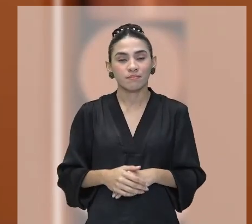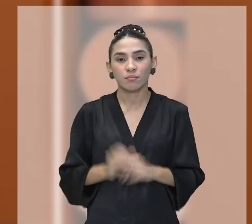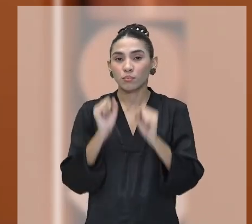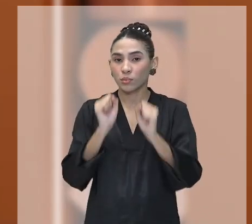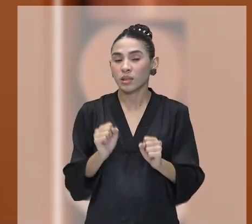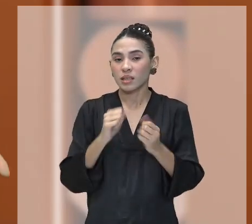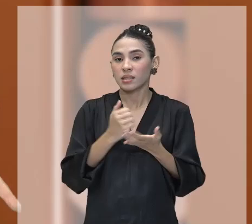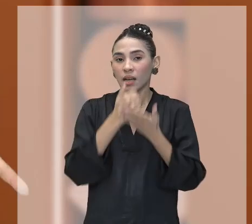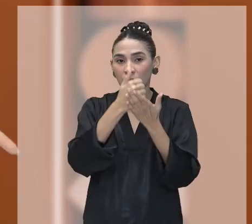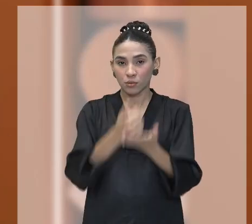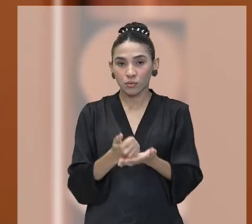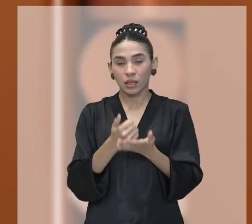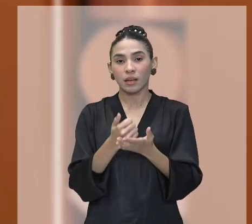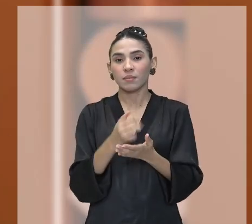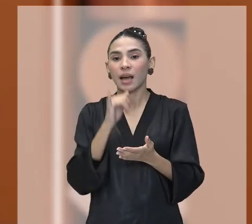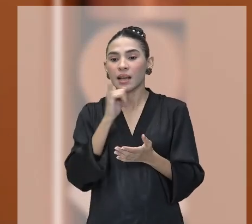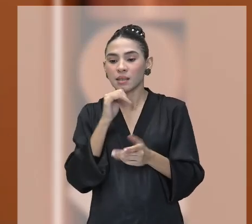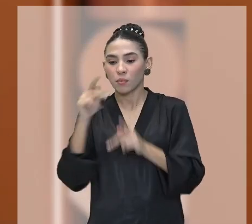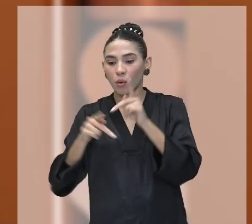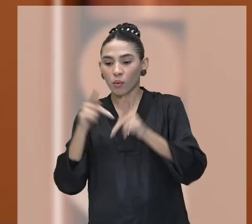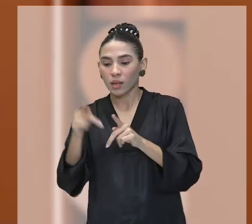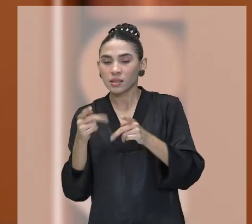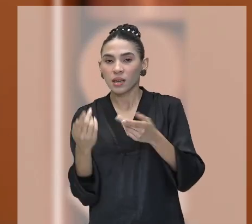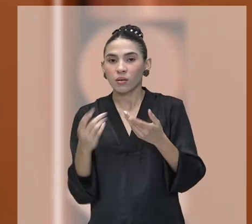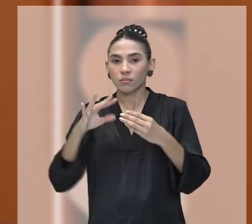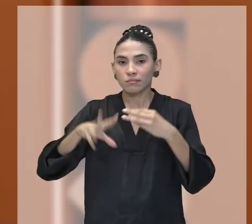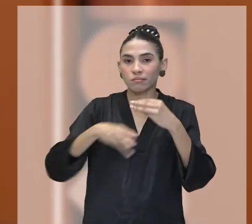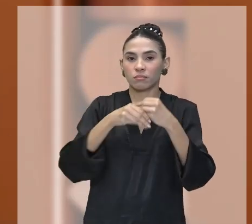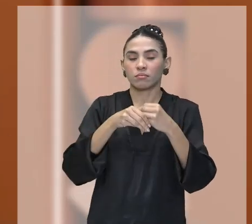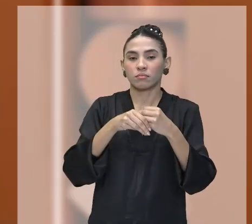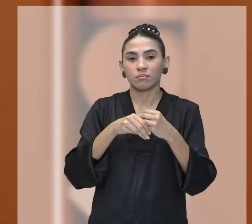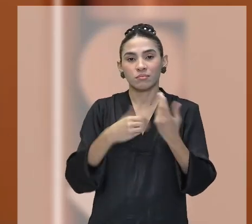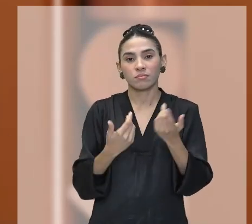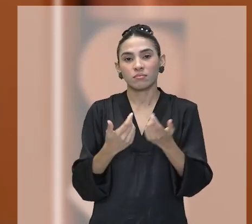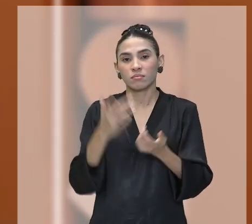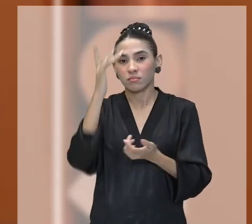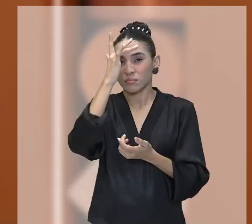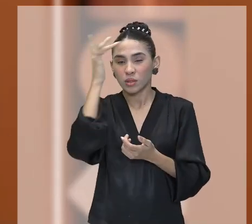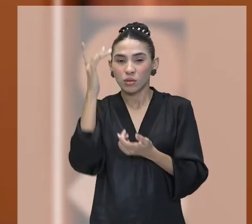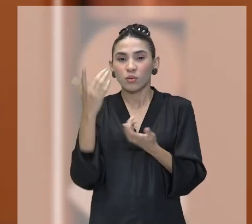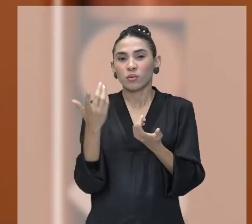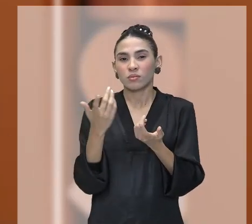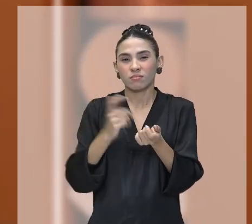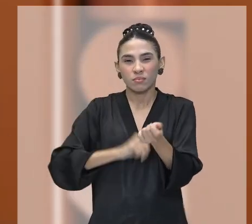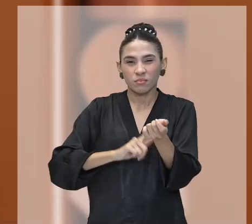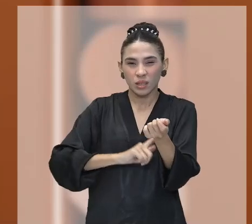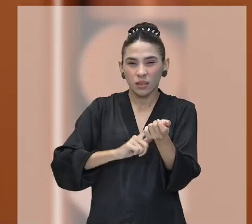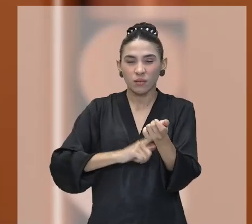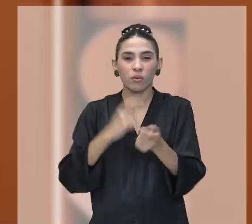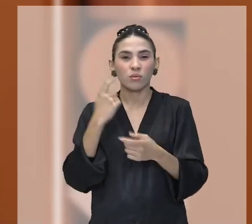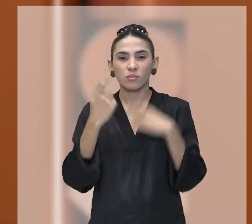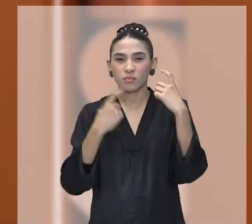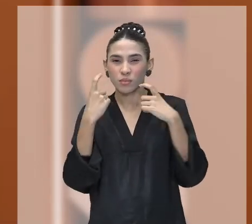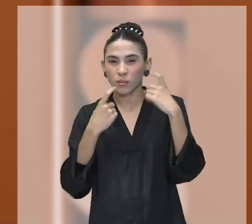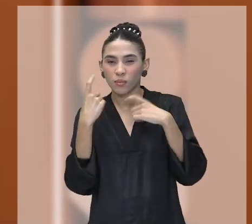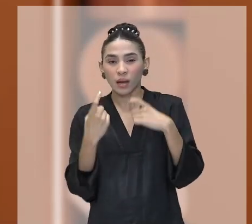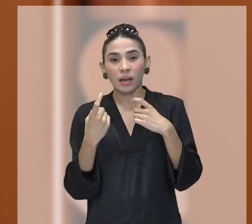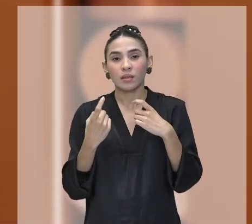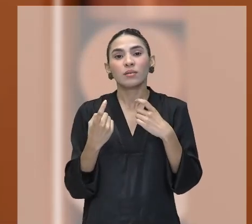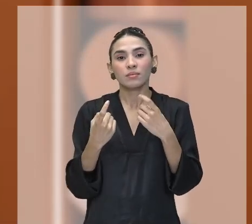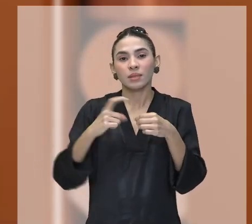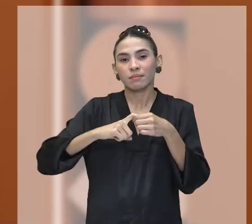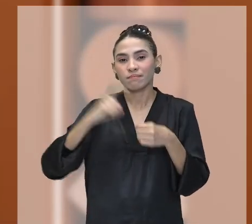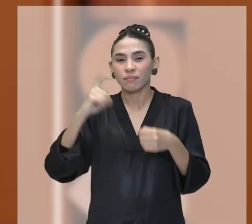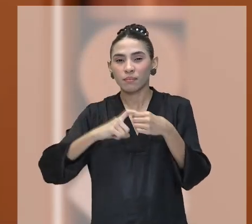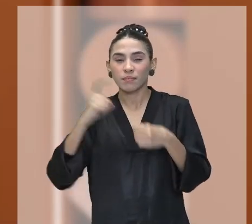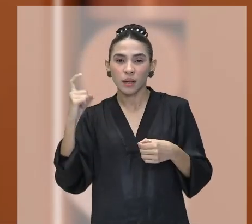ali justamente trazer a população para o movimento. Muitos ficaram ali receosos em participar desse movimento e acabaram ali desertando na metade